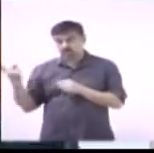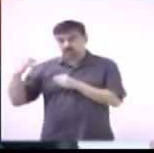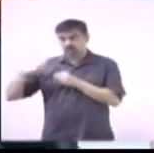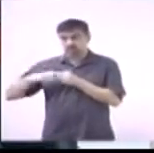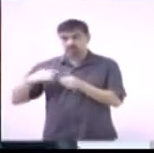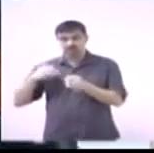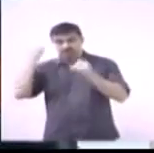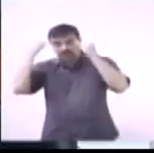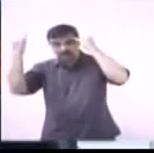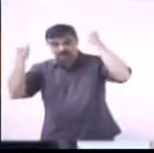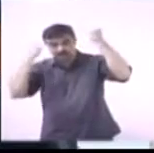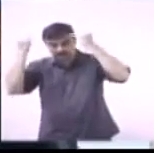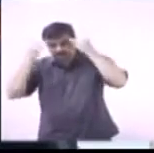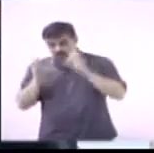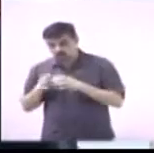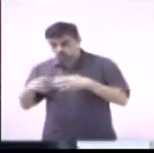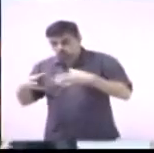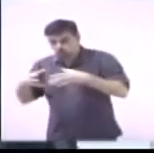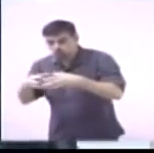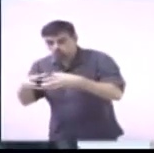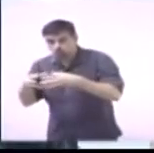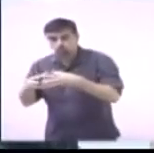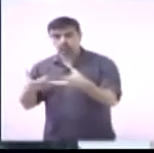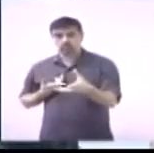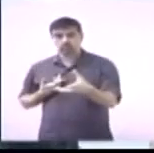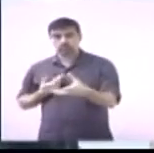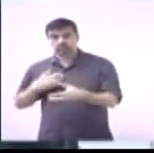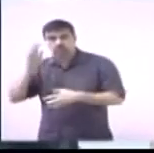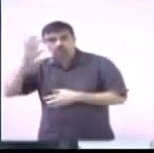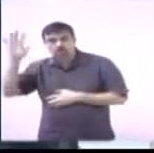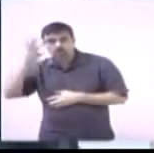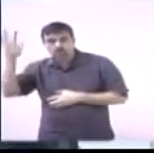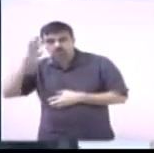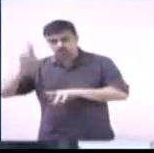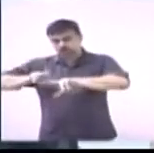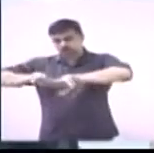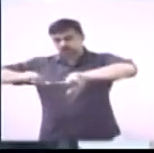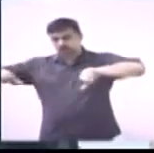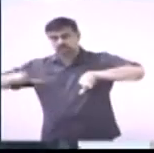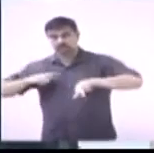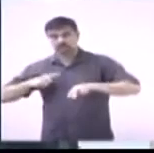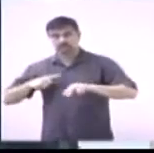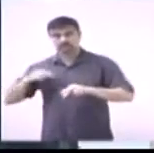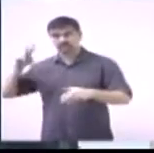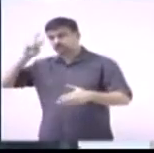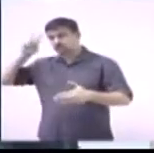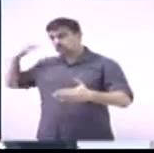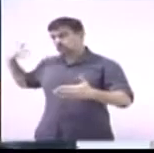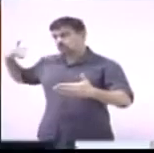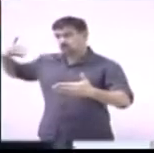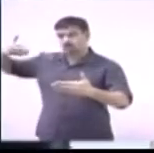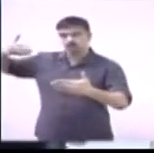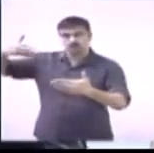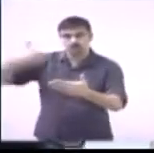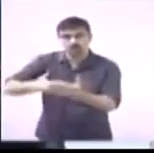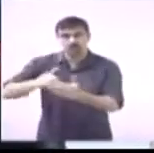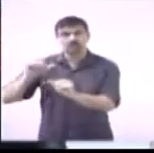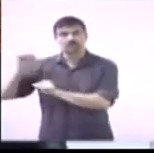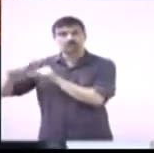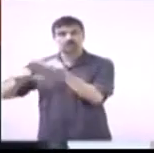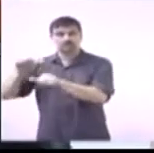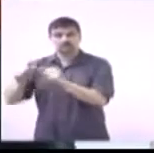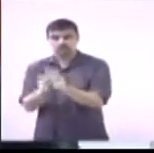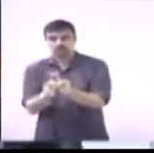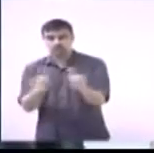ideias minoritárias, doutrinas minoritárias que existiram na história se transformaram em